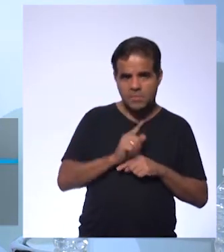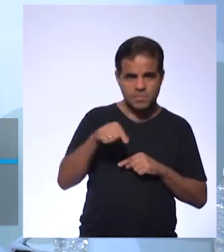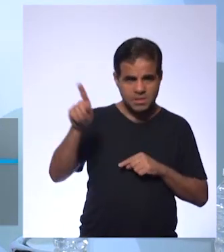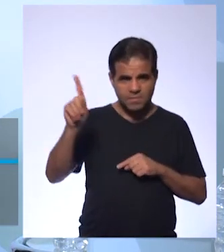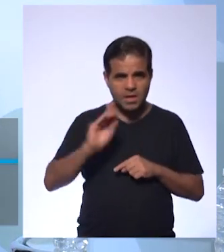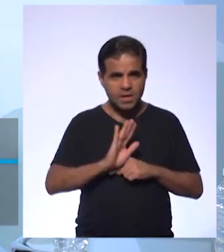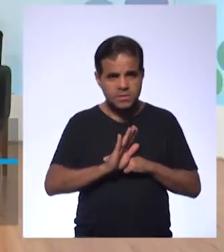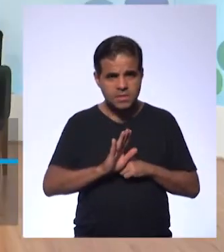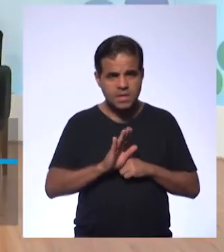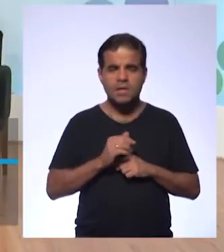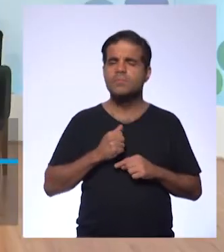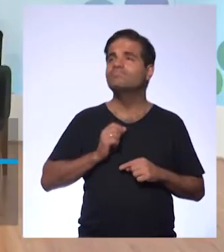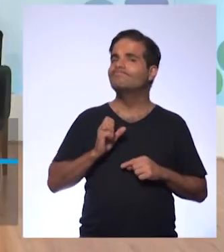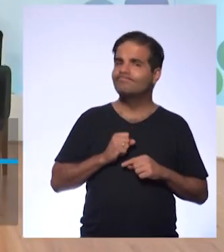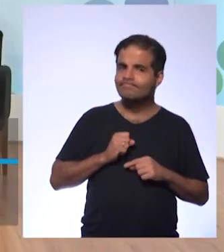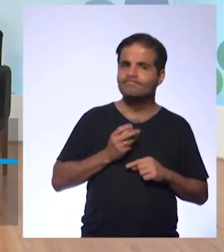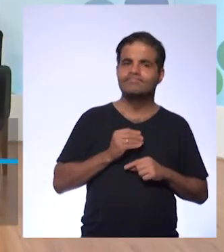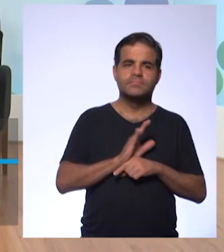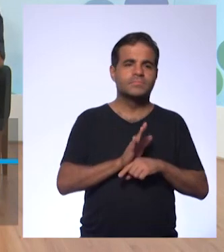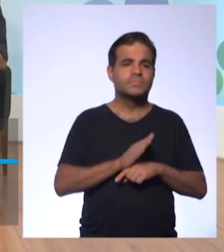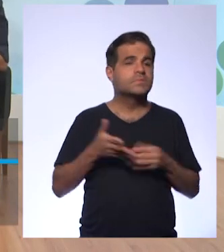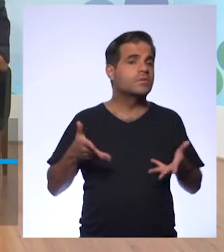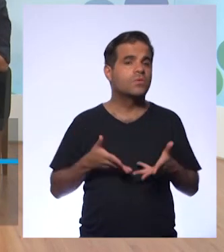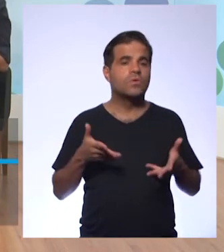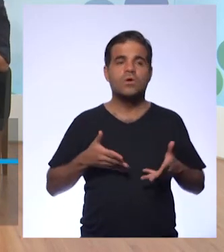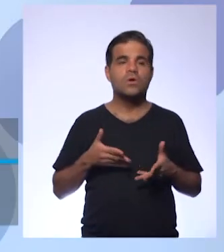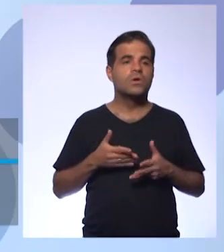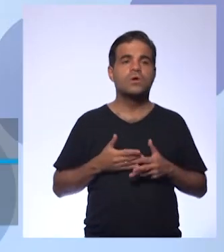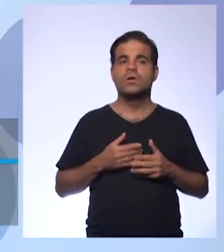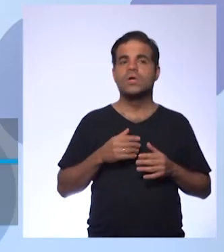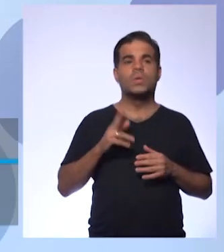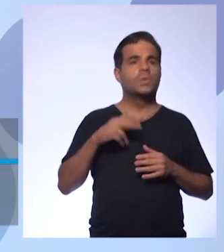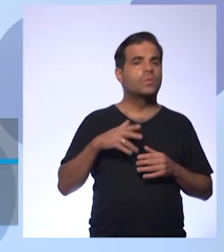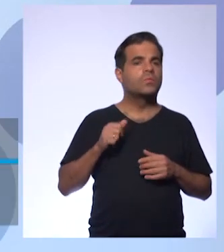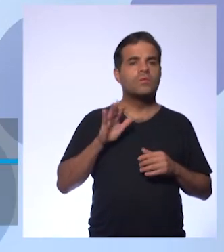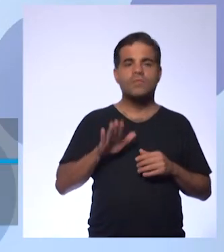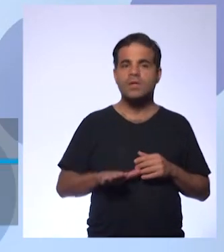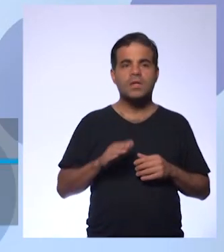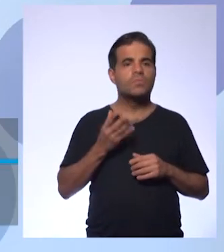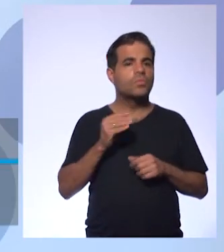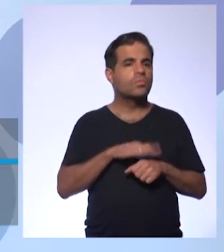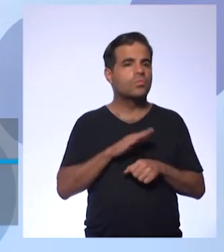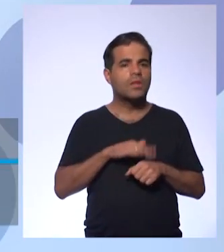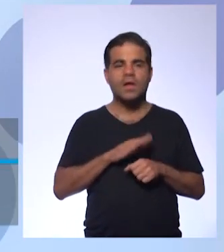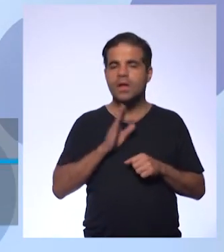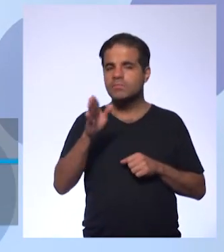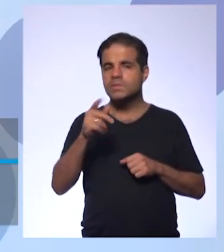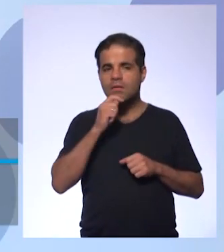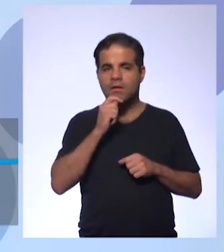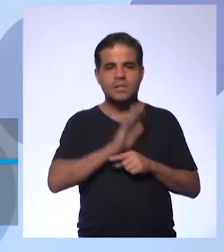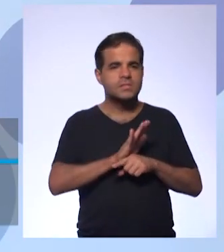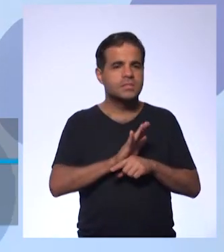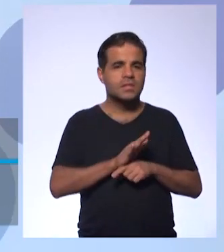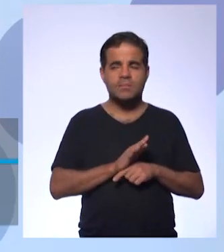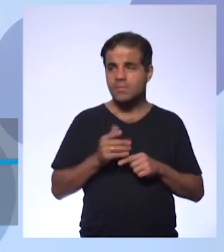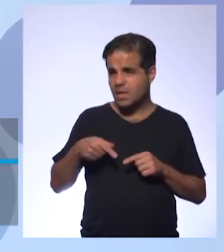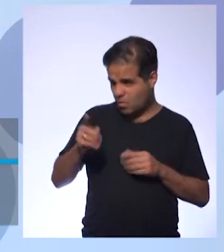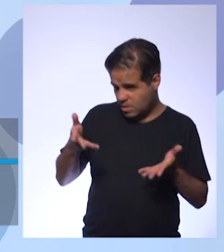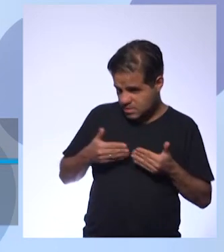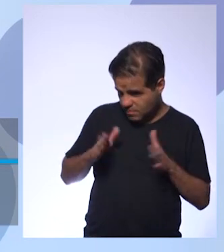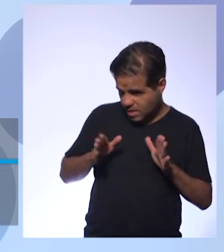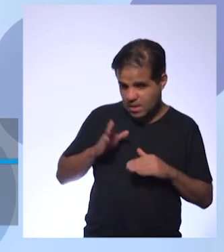professor Mauro? Eu gosto bastante. Mas agora, nossa, na eu nunca pandemia. passei tanto tempo sem ir ao Mas cinema. Mas você vai agora que abriu? Eu